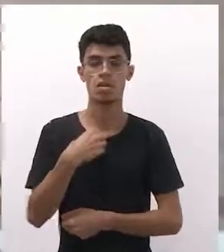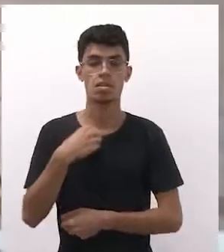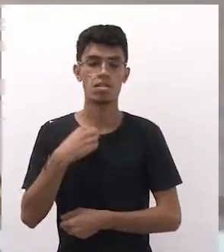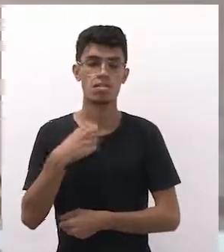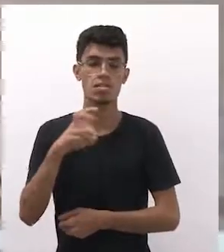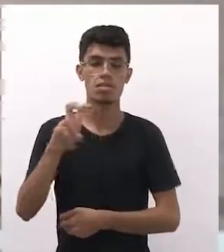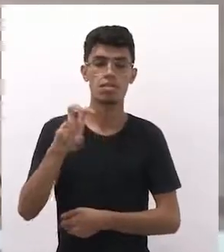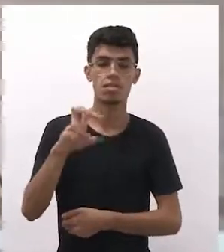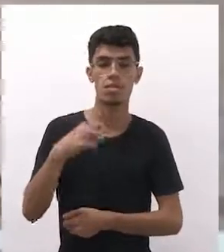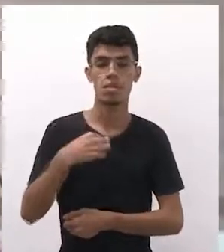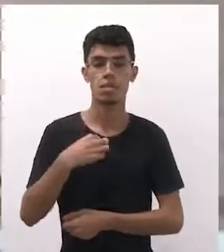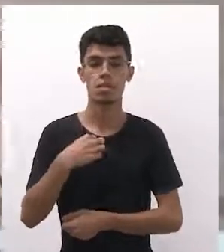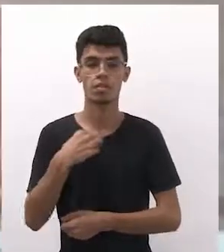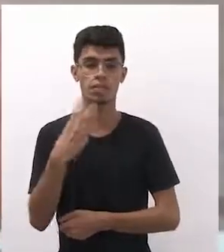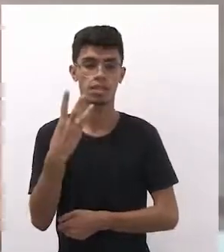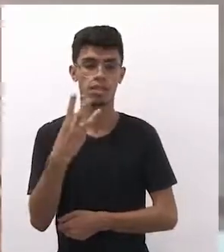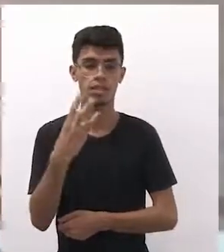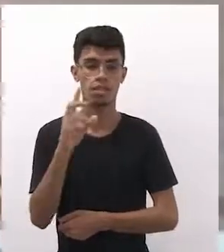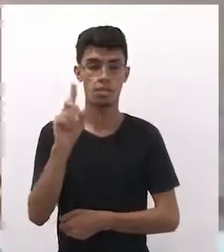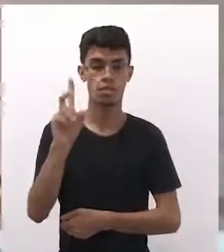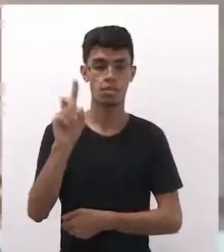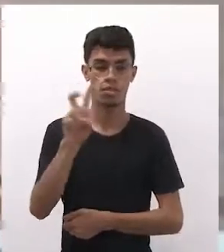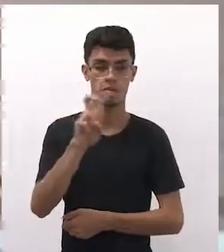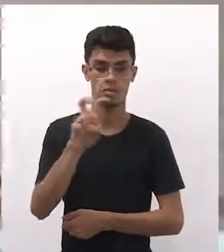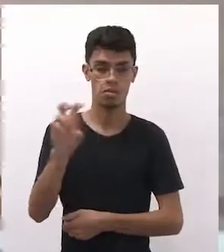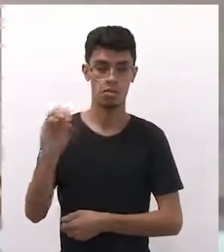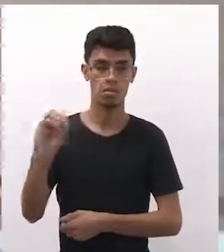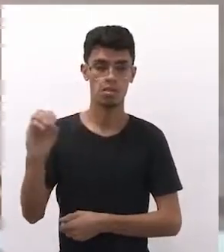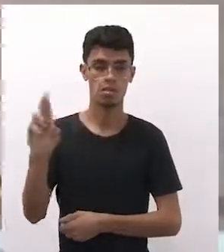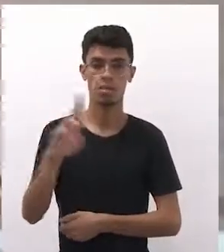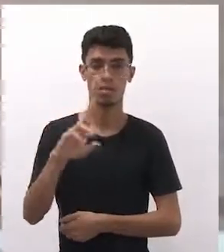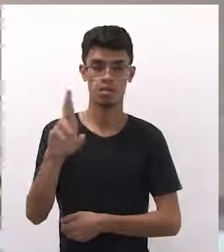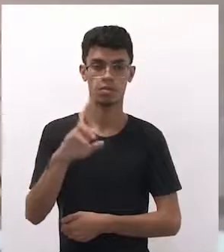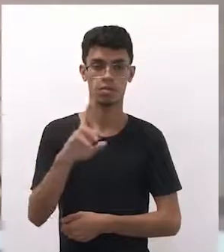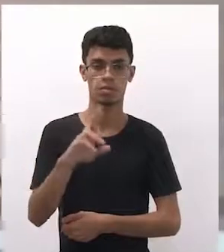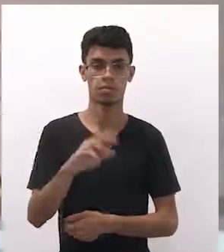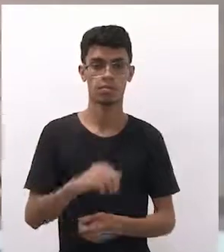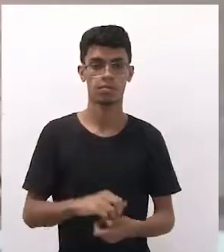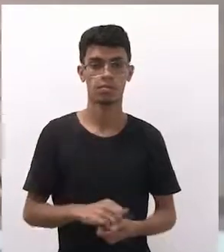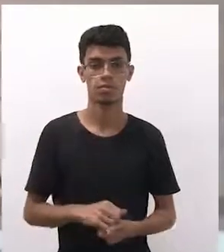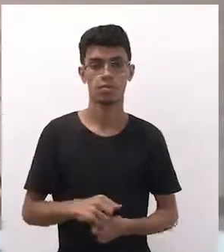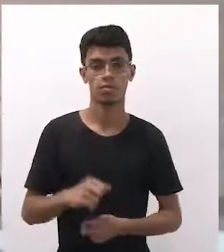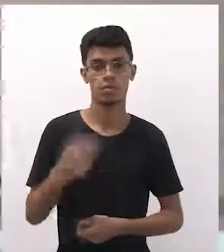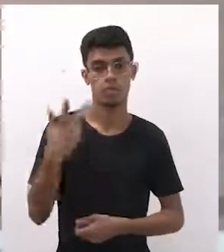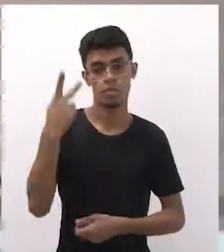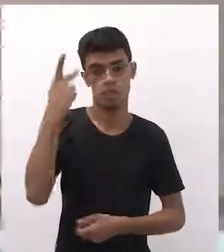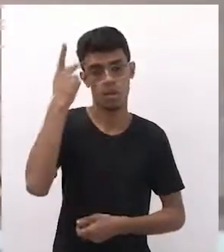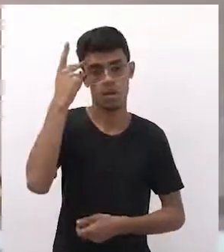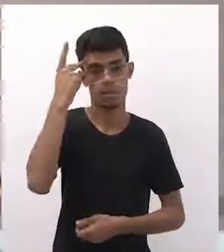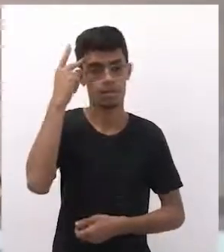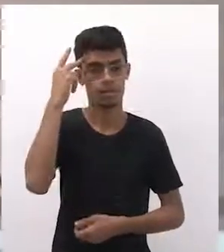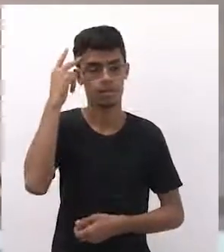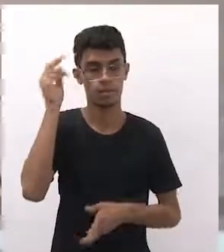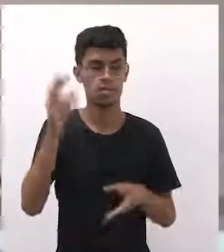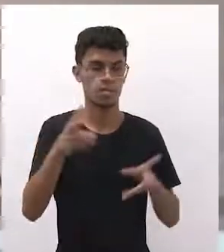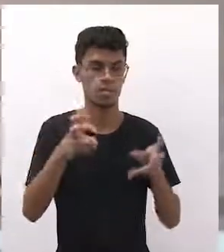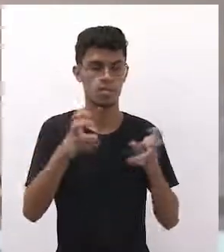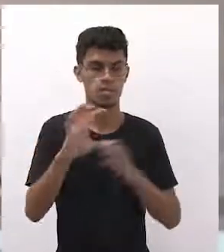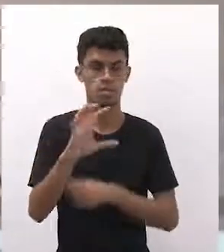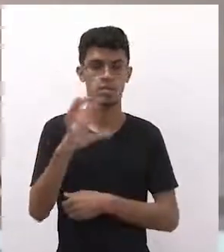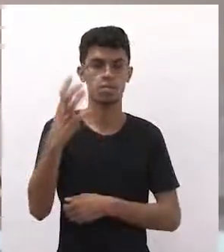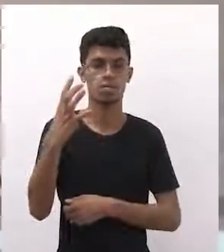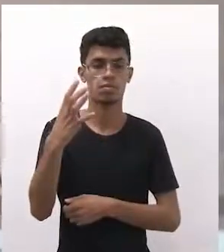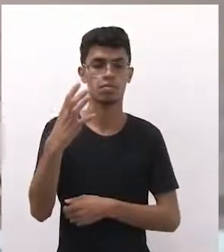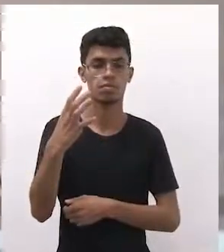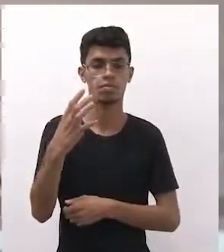e estou vendendo a R$ 500, como foram os casos que foram flagrados aí em São Paulo, e não só, né? Enfim,